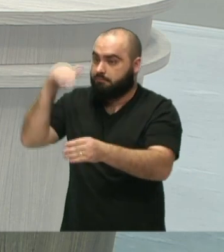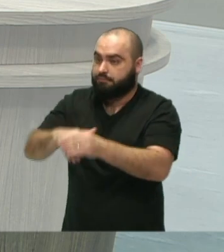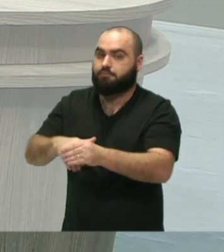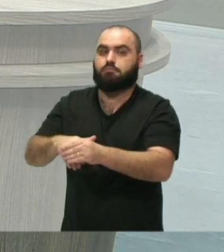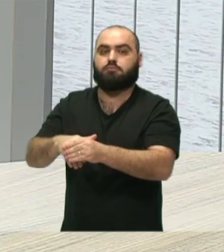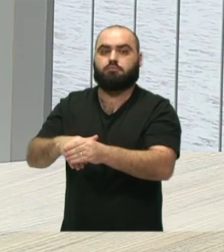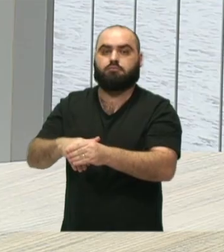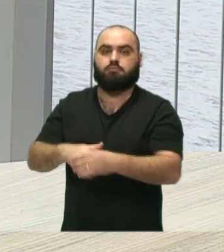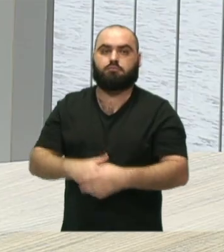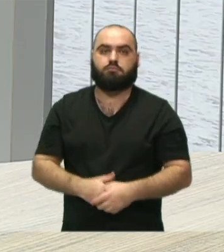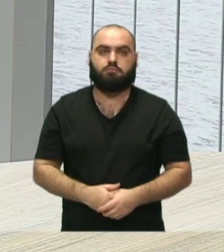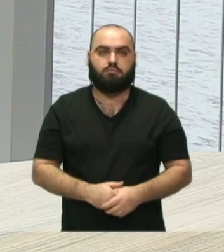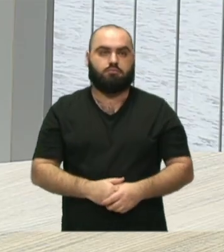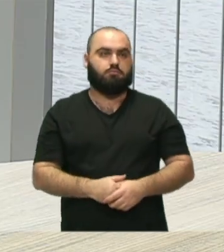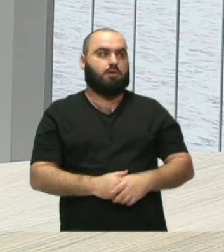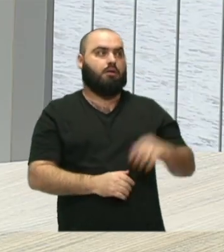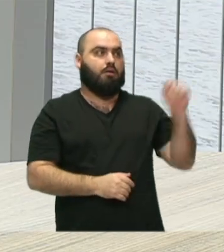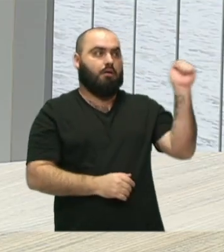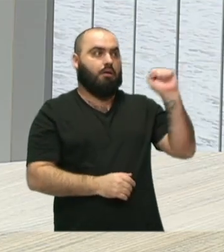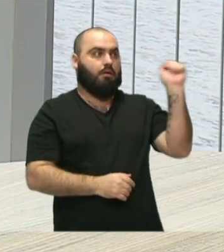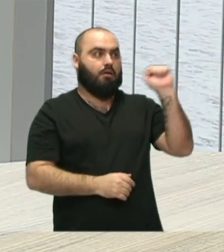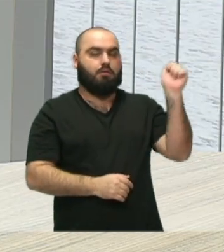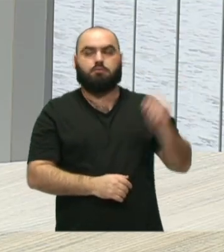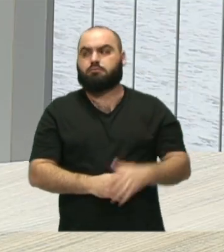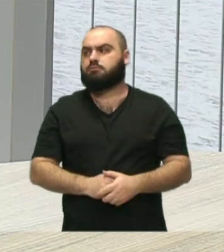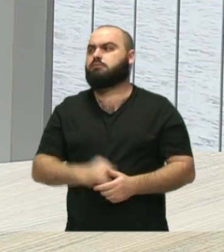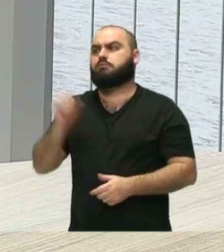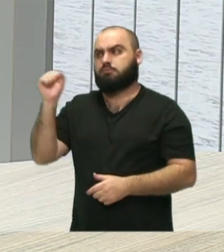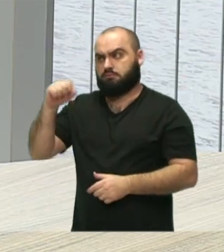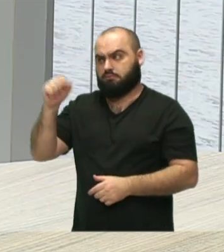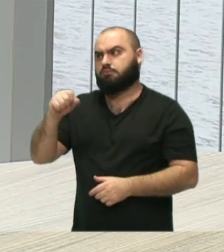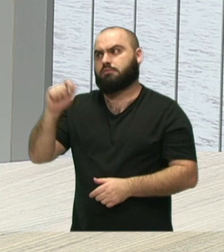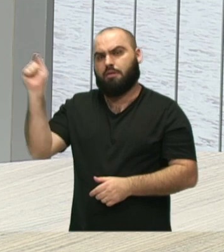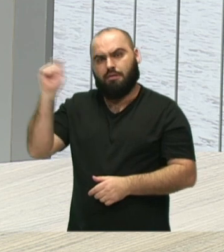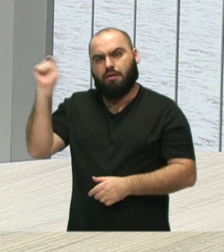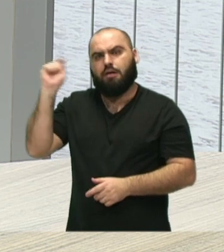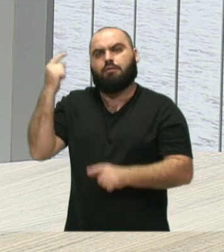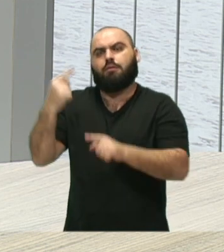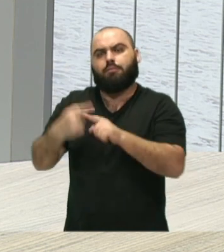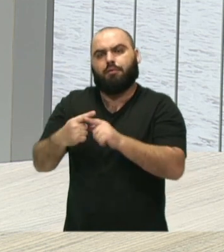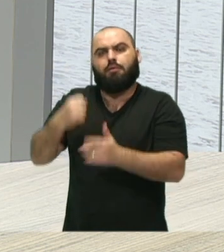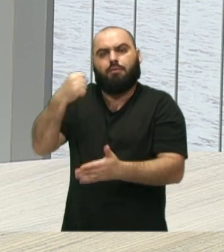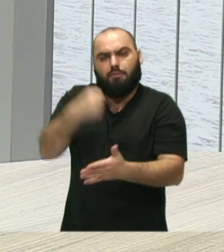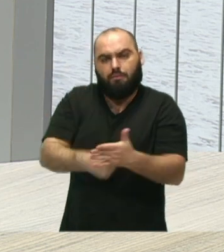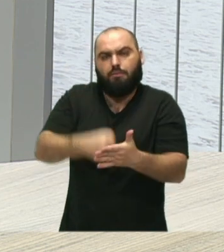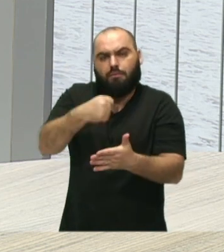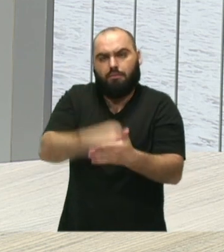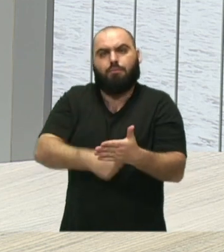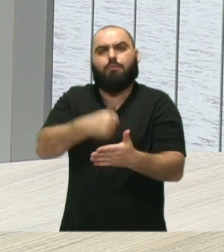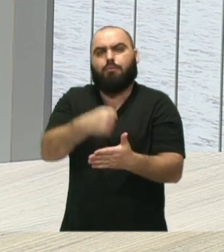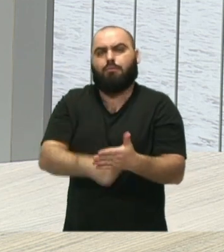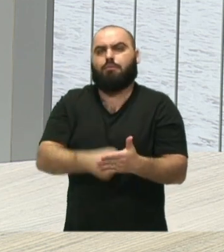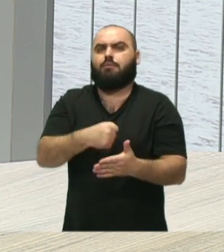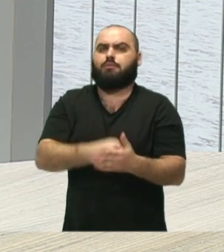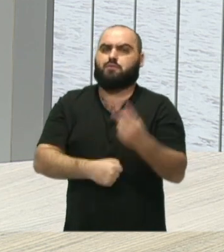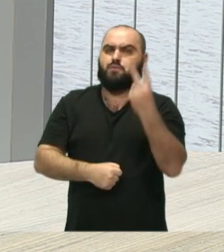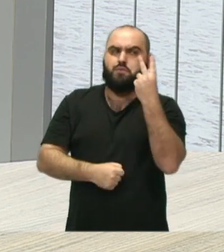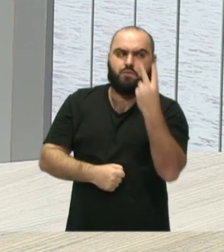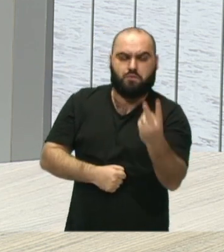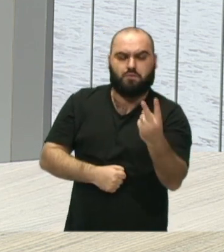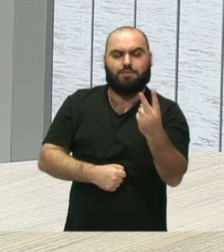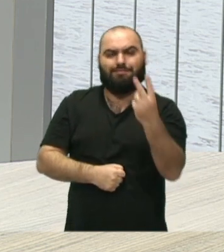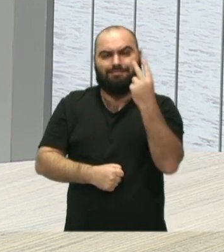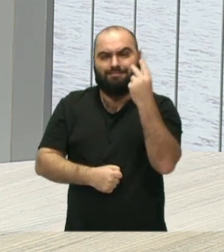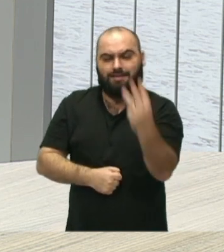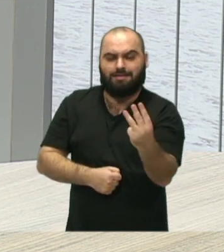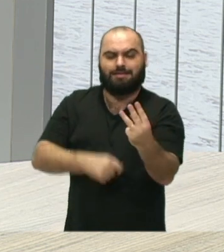Isso é tão... Isso é grave. É bastante grave porque a gente luta sobre duas ou três